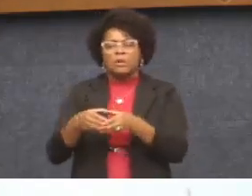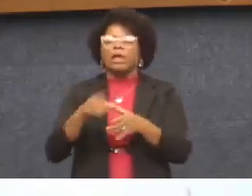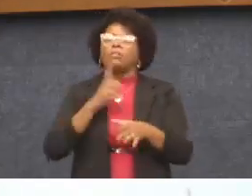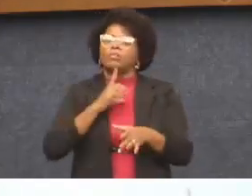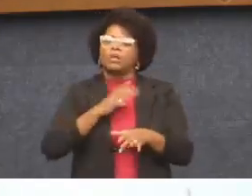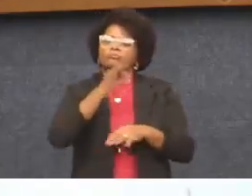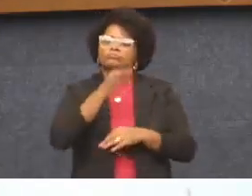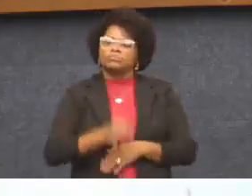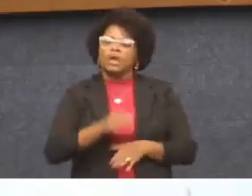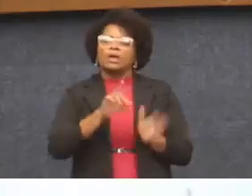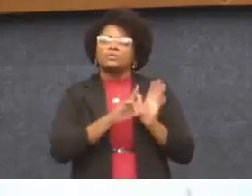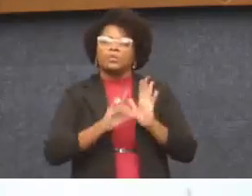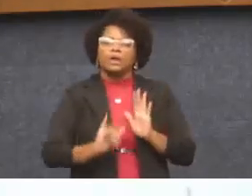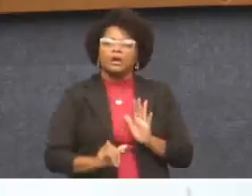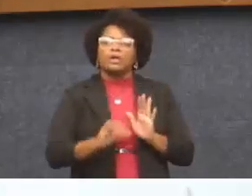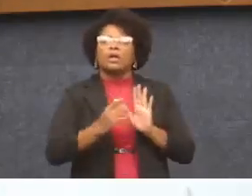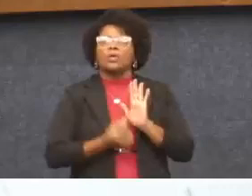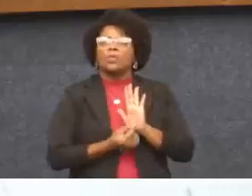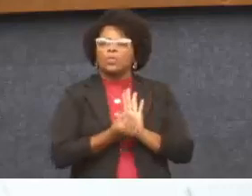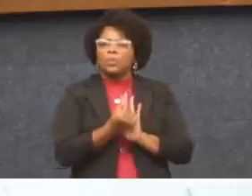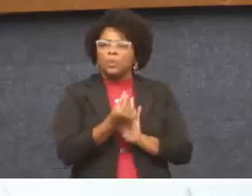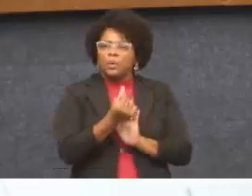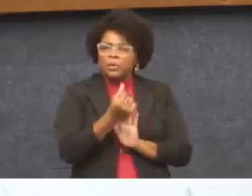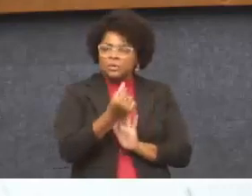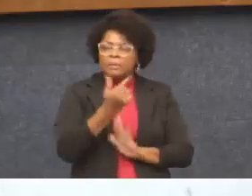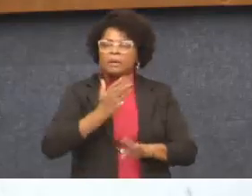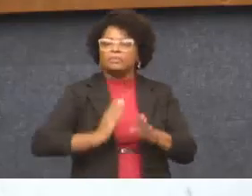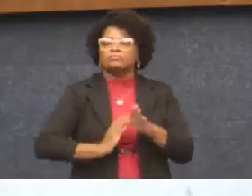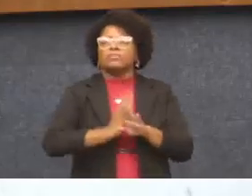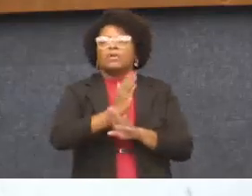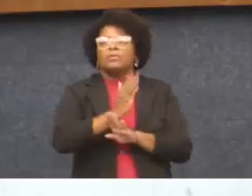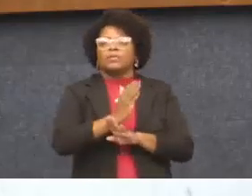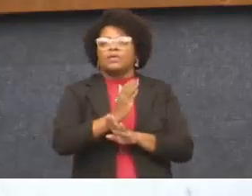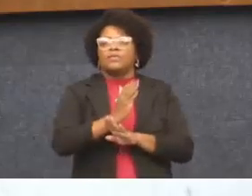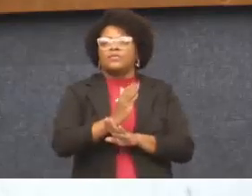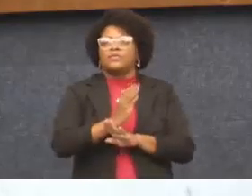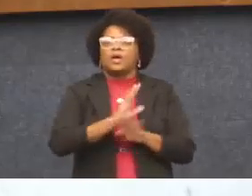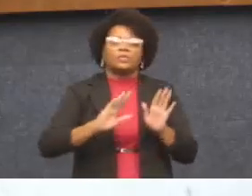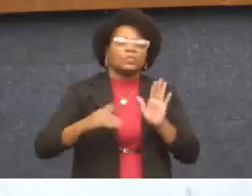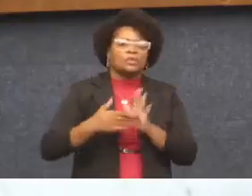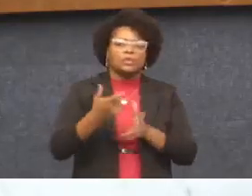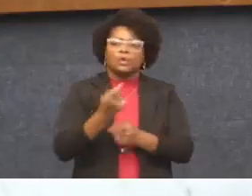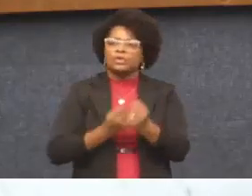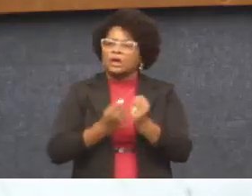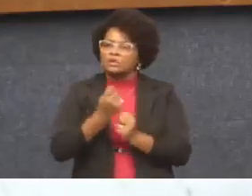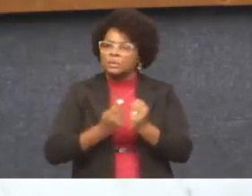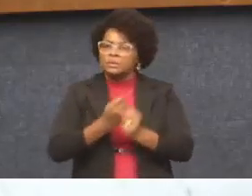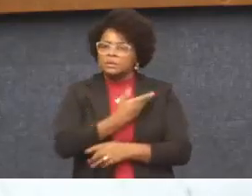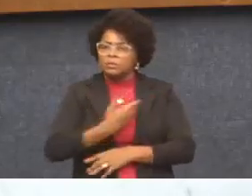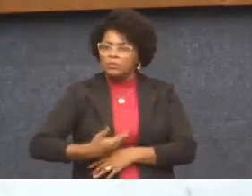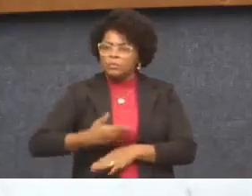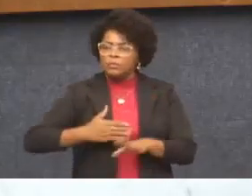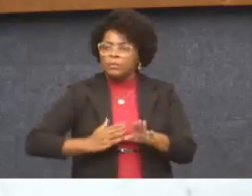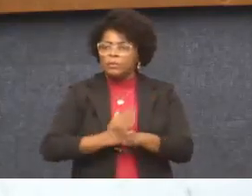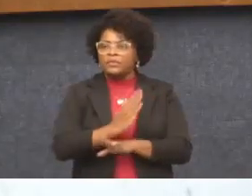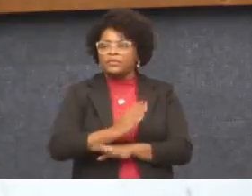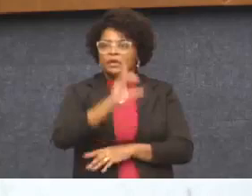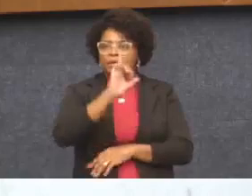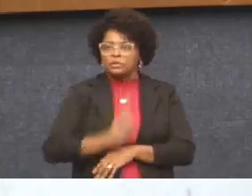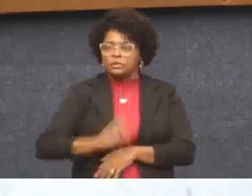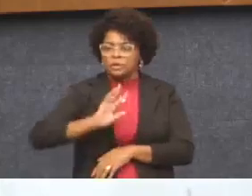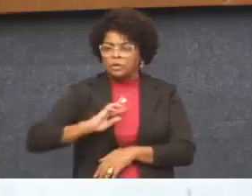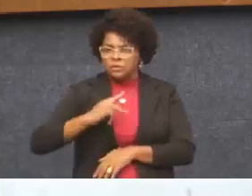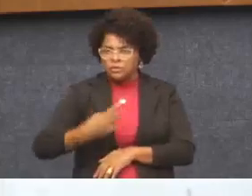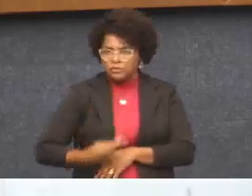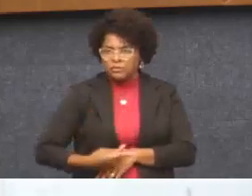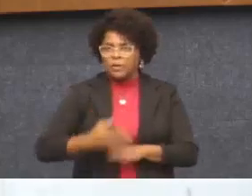legalidade, regimentalidade, orçamento e finanças públicas pela aprovação, administração pública pela aprovação, direitos humanos, habitação,